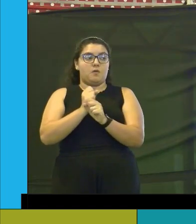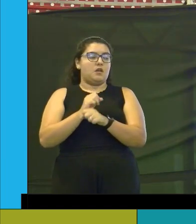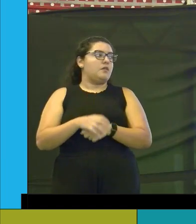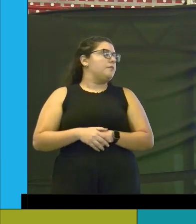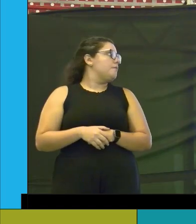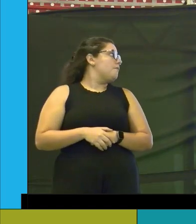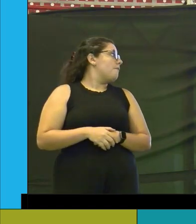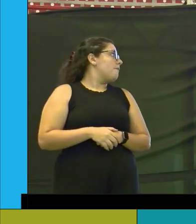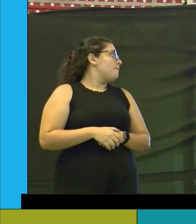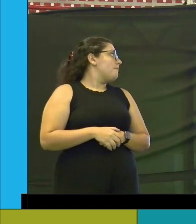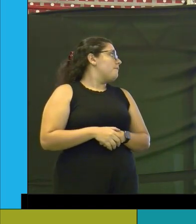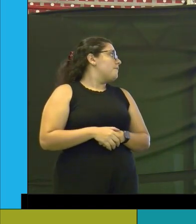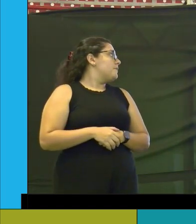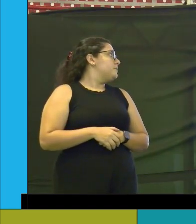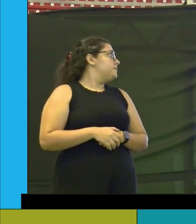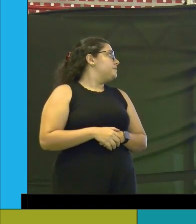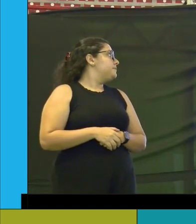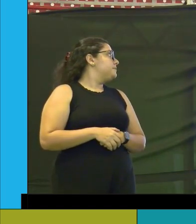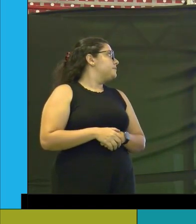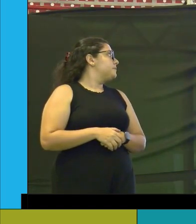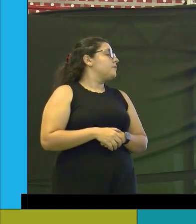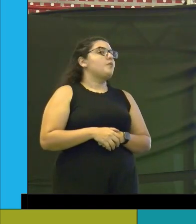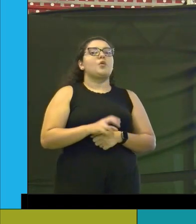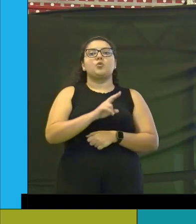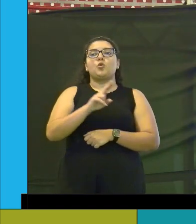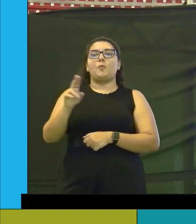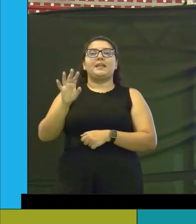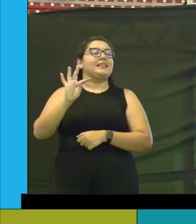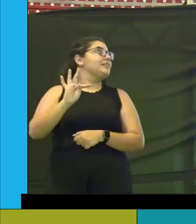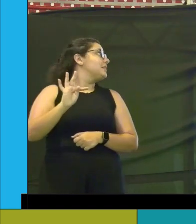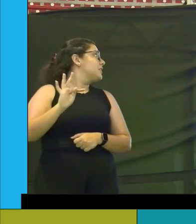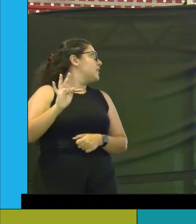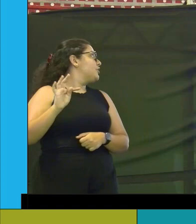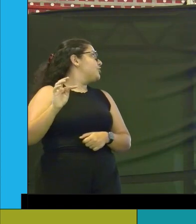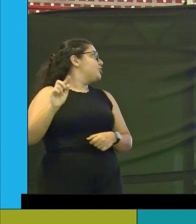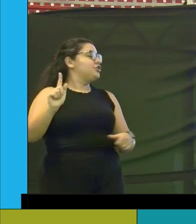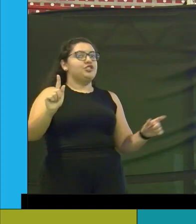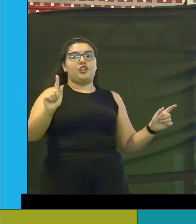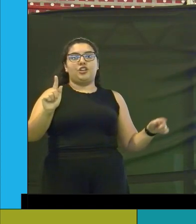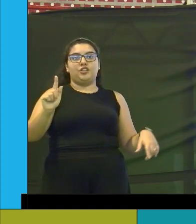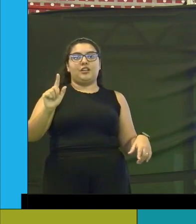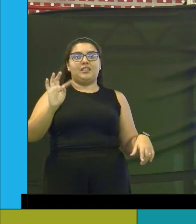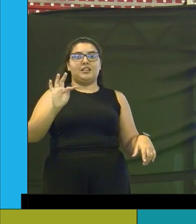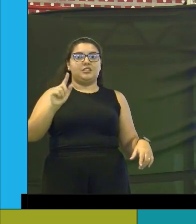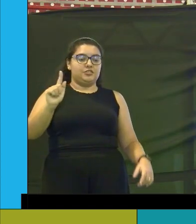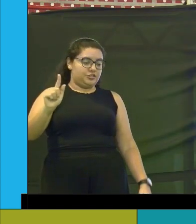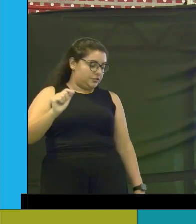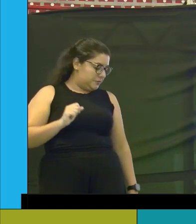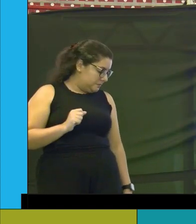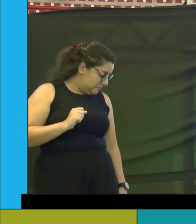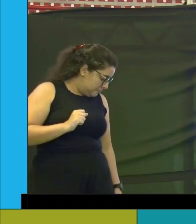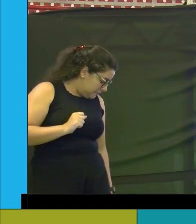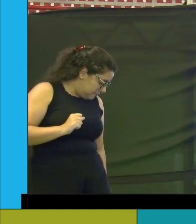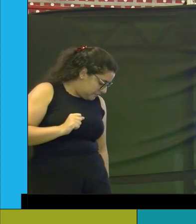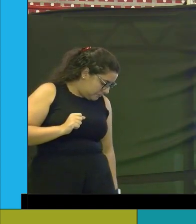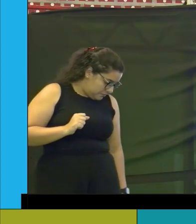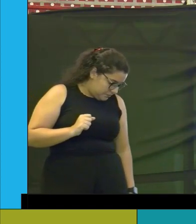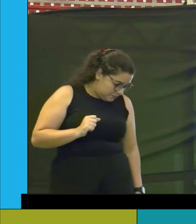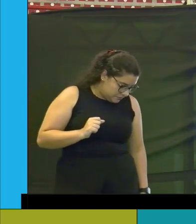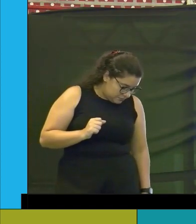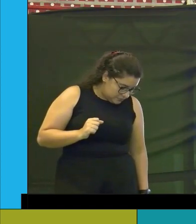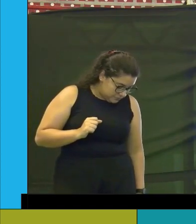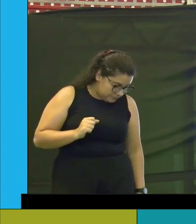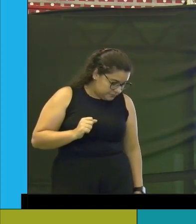inclinação? Através de quem? Da tangente. Beleza? Nesse caso aqui, queridos, olha